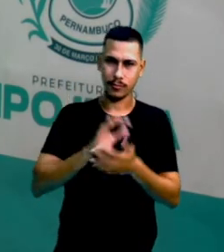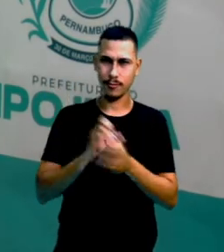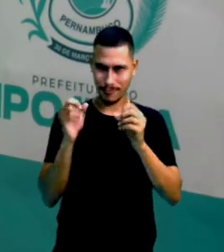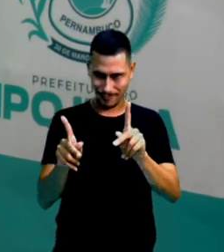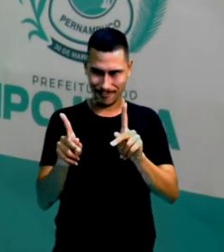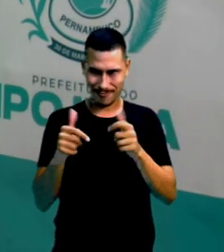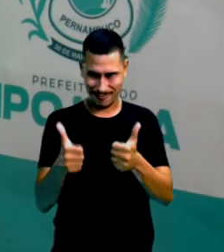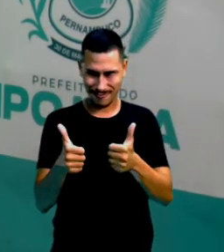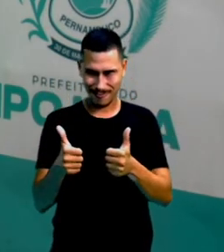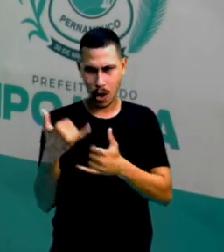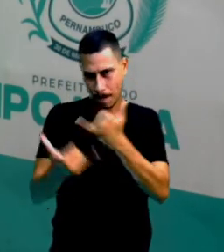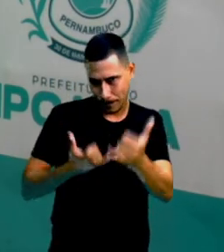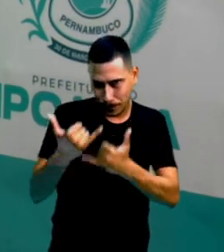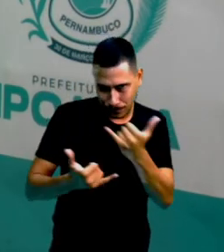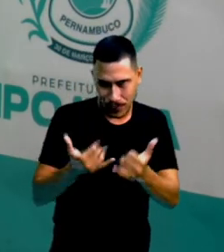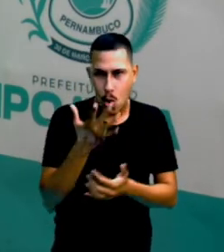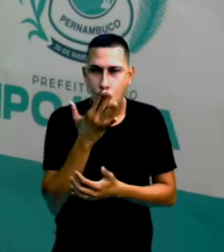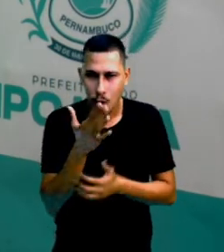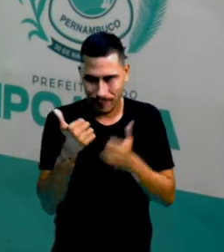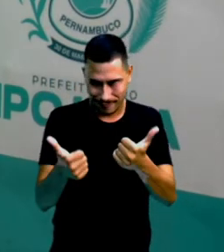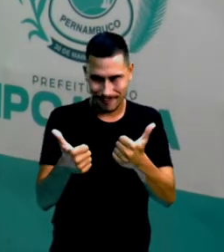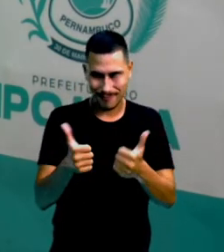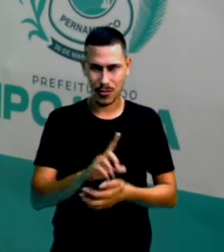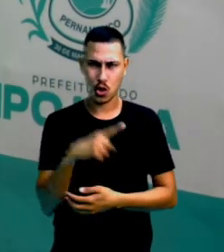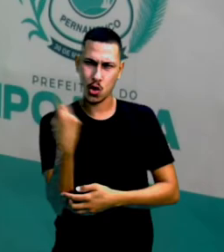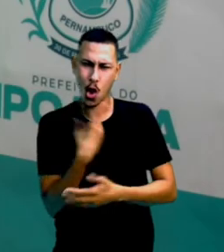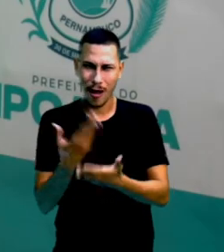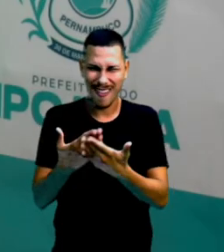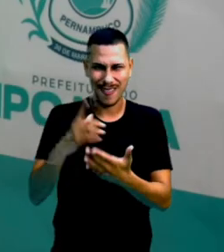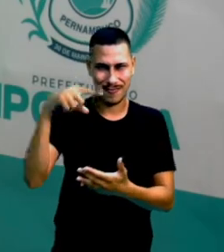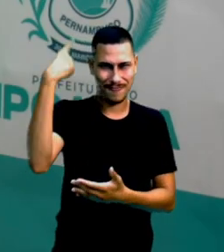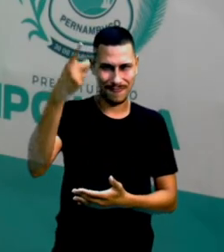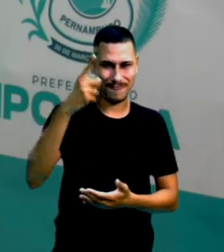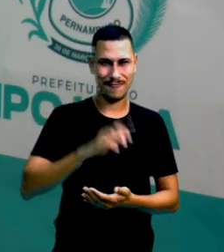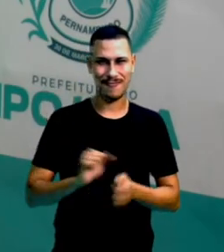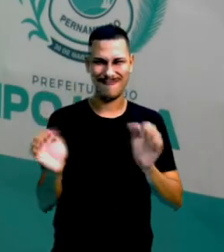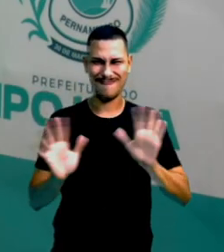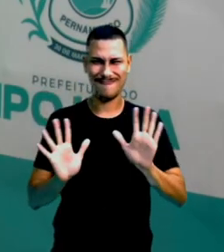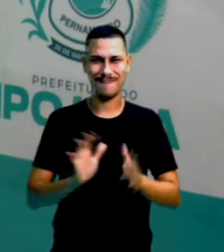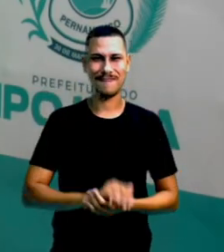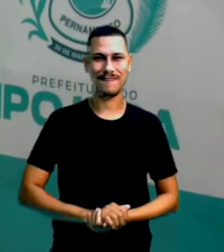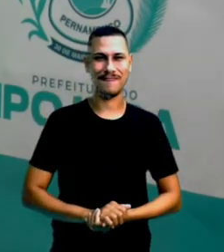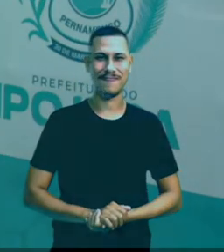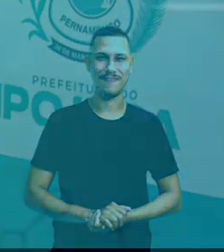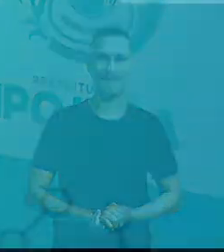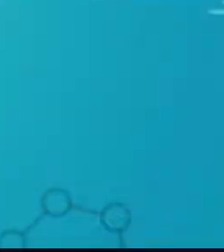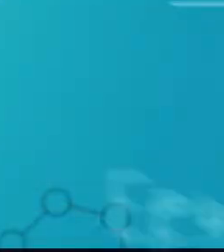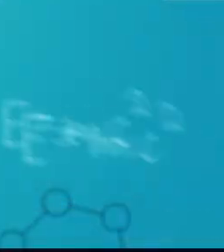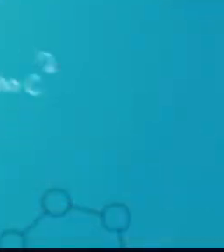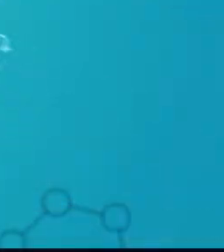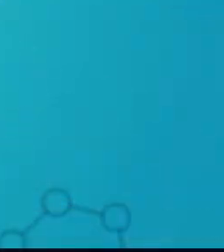ok? Brinquem com isso, ok? E a gente se vê na próxima aula. Tchau, pessoal!